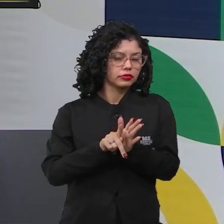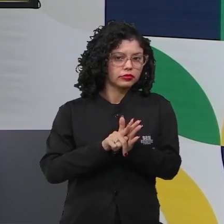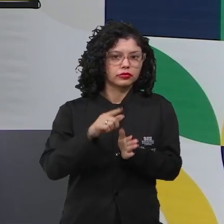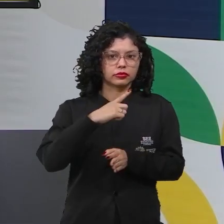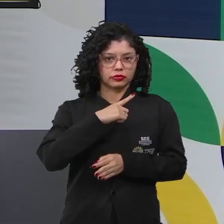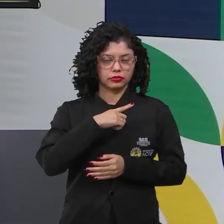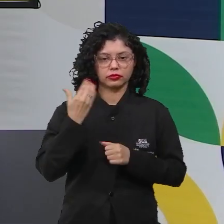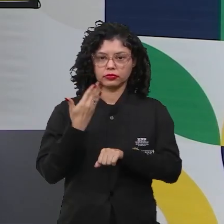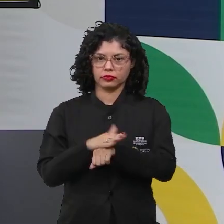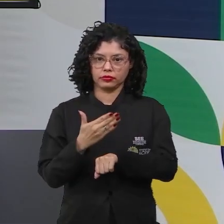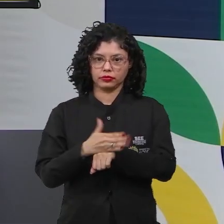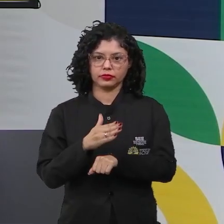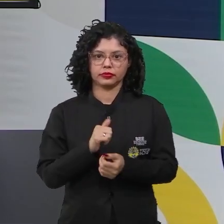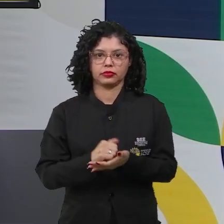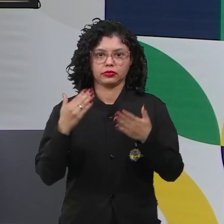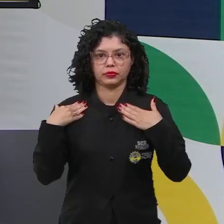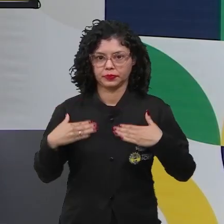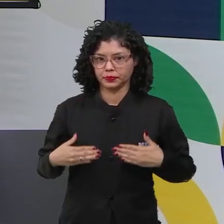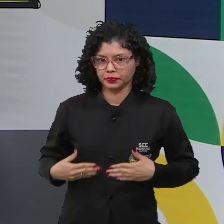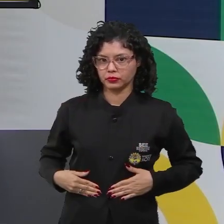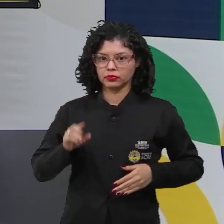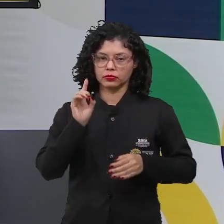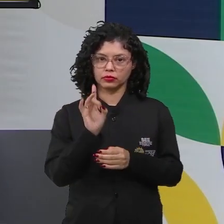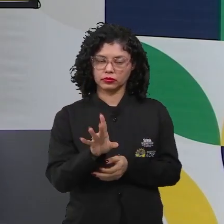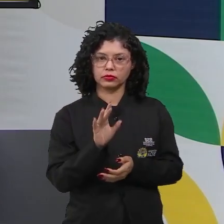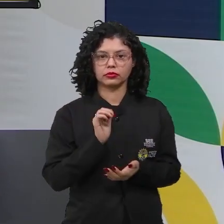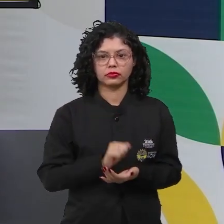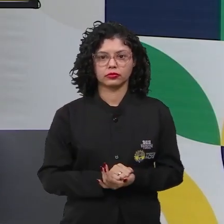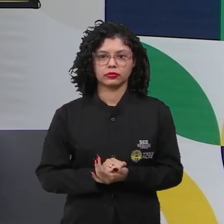entende que a prática corporal vai ser apenas